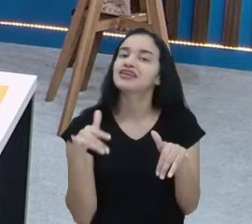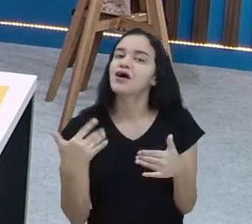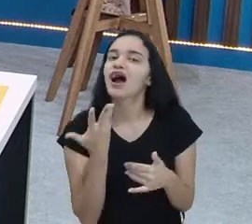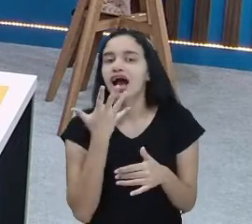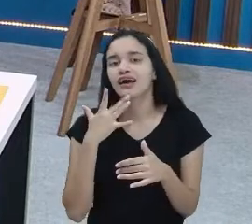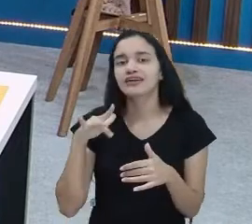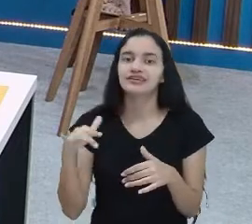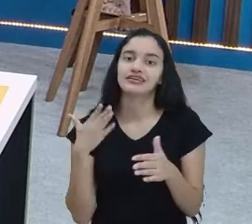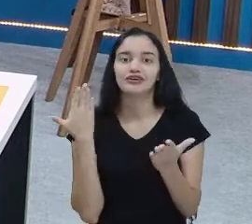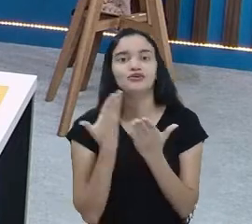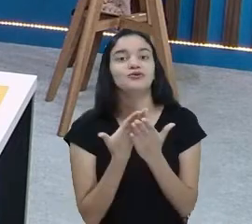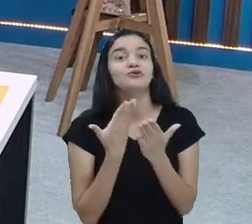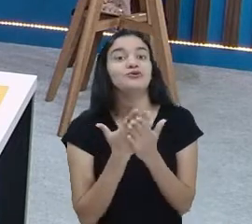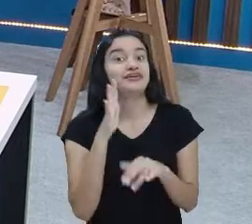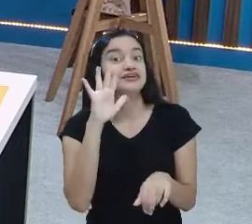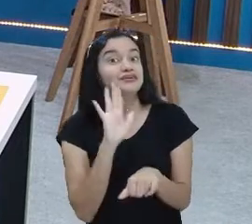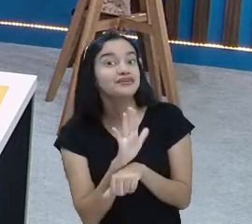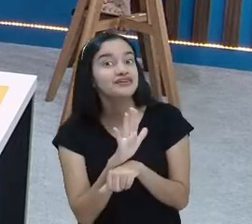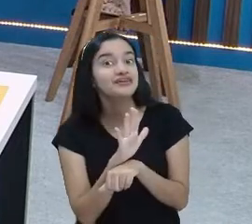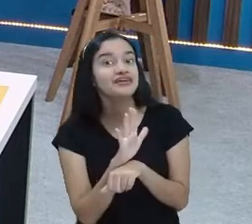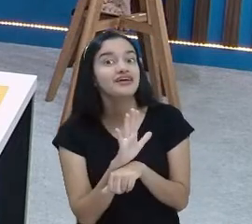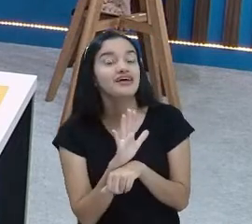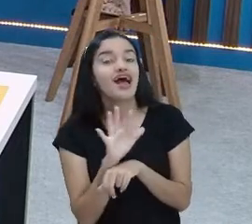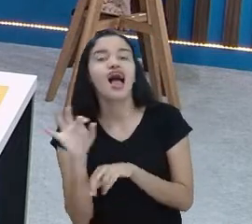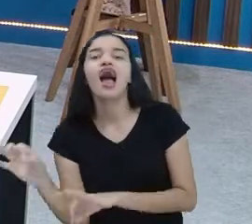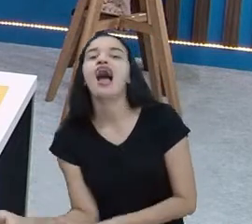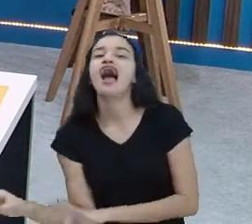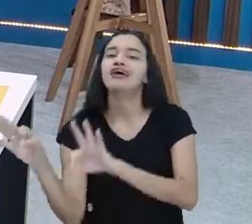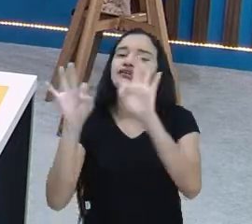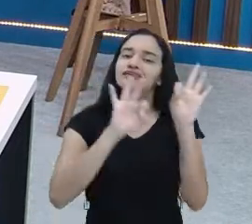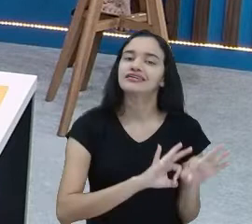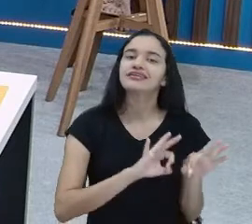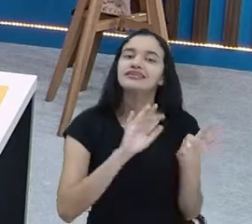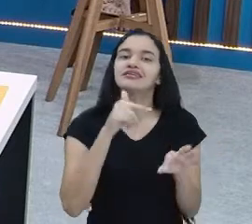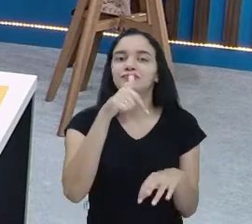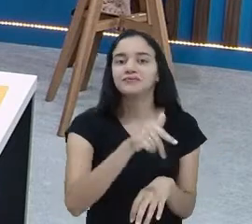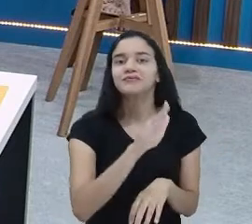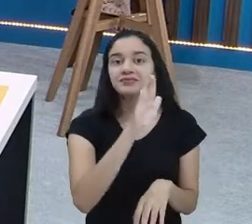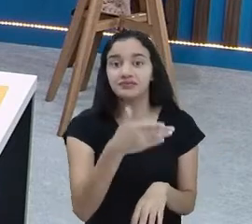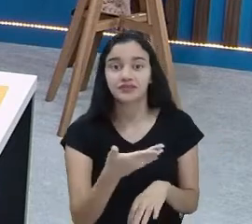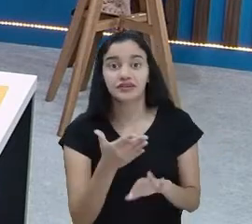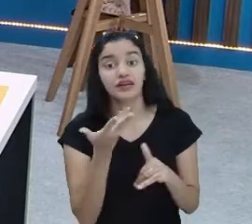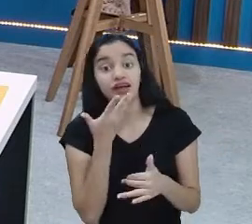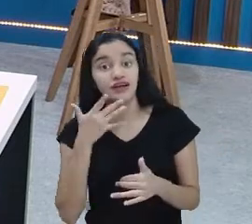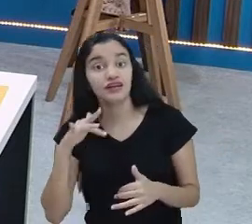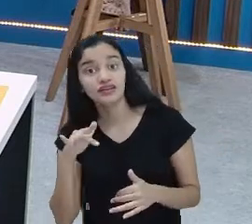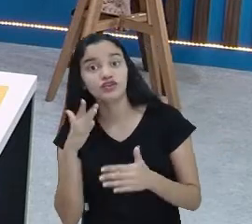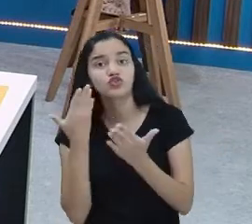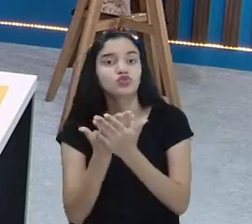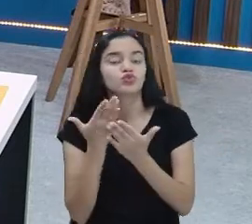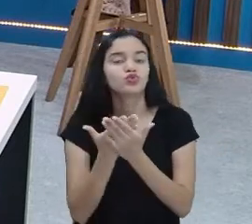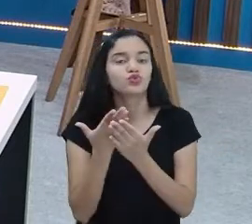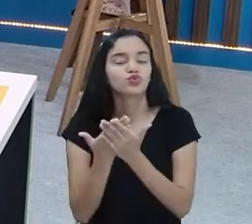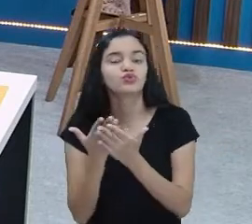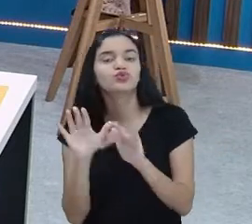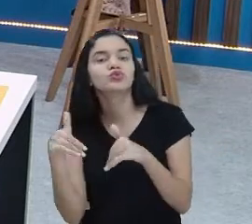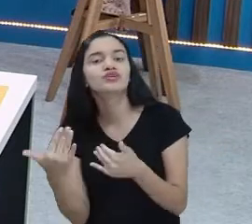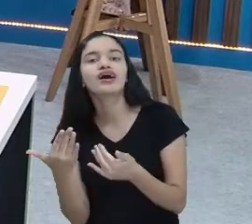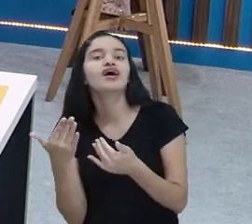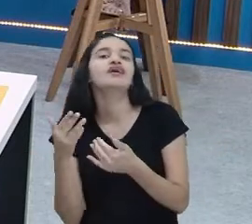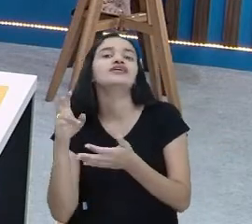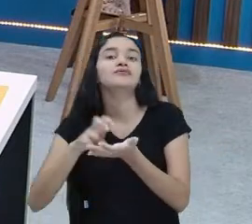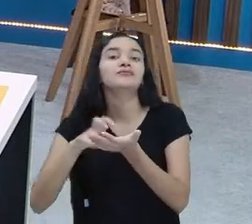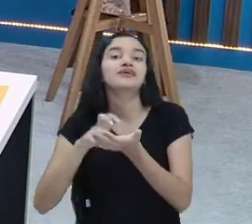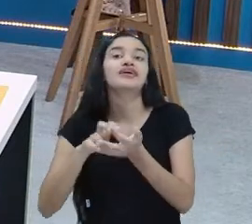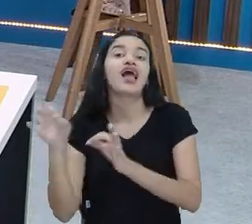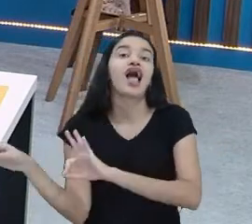que estuda de tarde assiste nossa aula às 7h30. Isso E as mesmo. crianças que estudam de manhã às 14 horas